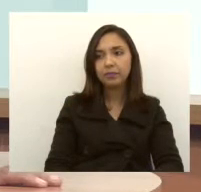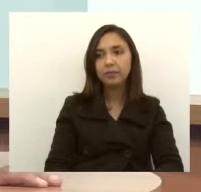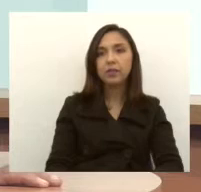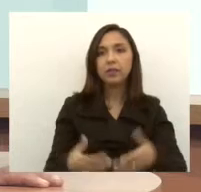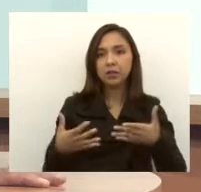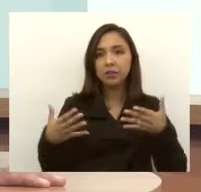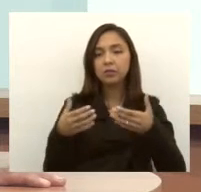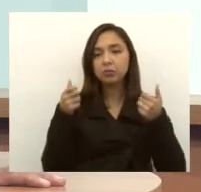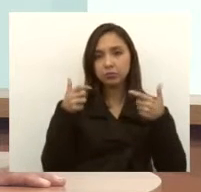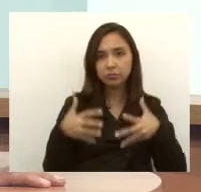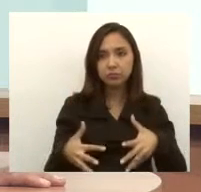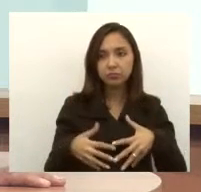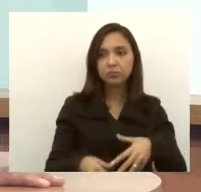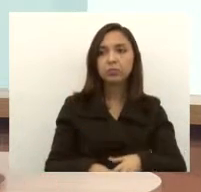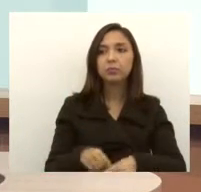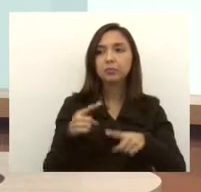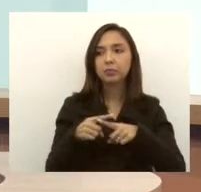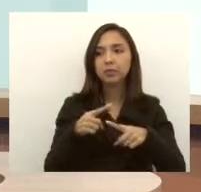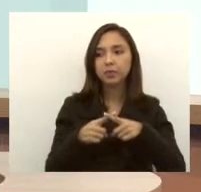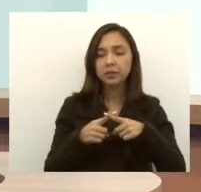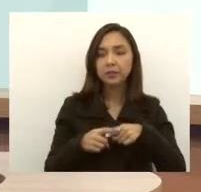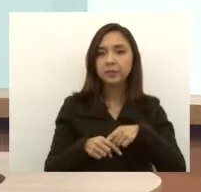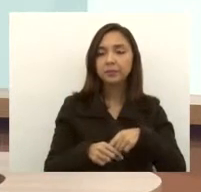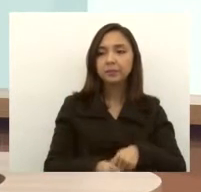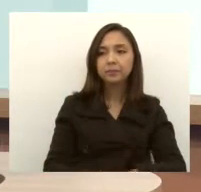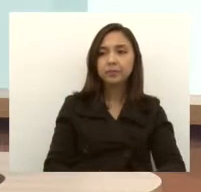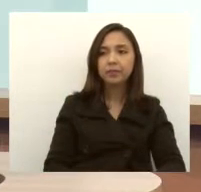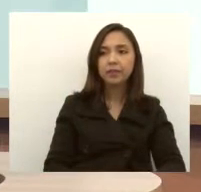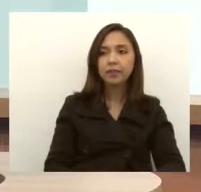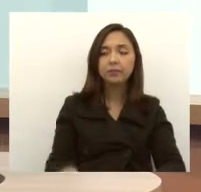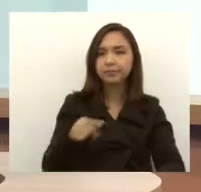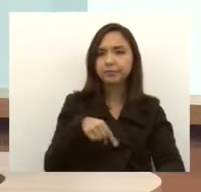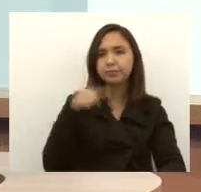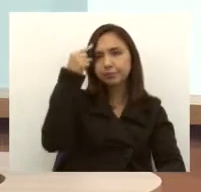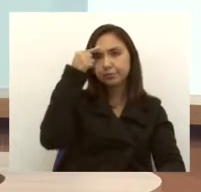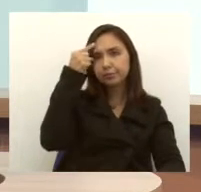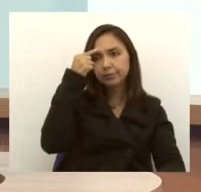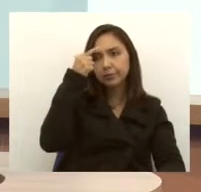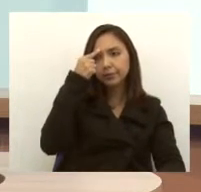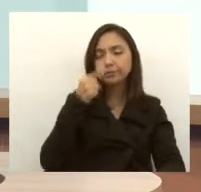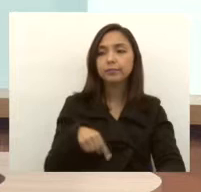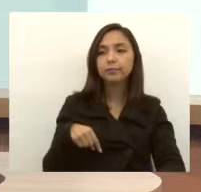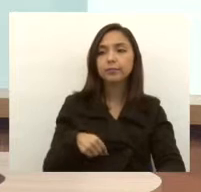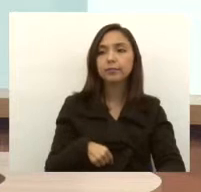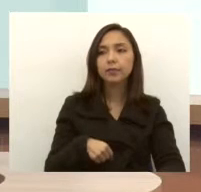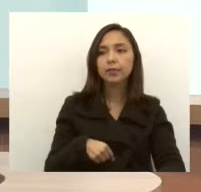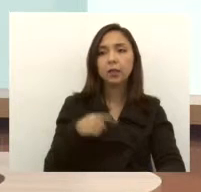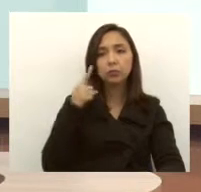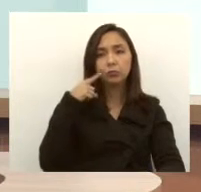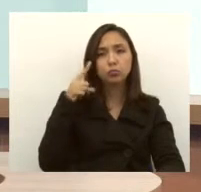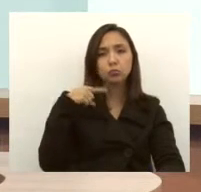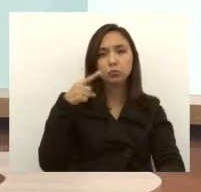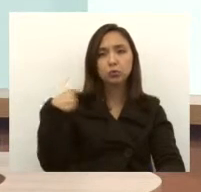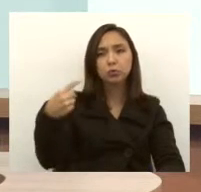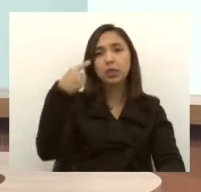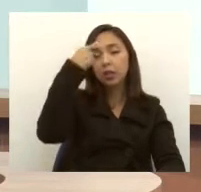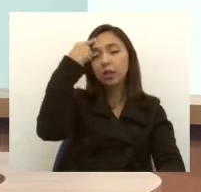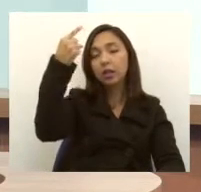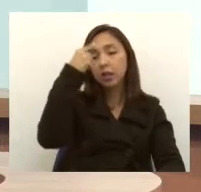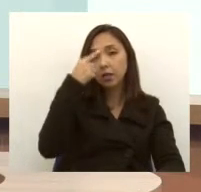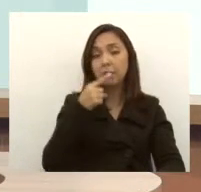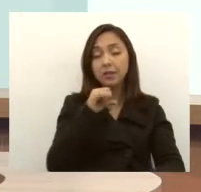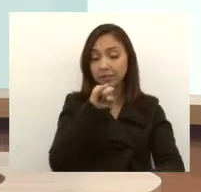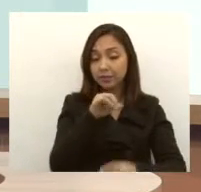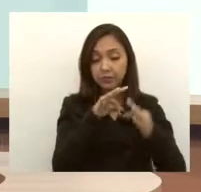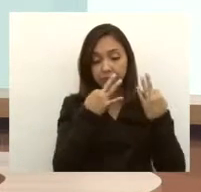fiz essa ressalva, porque quando a gente pensa em andar no seu dia a dia, tem que lembrar que sem a